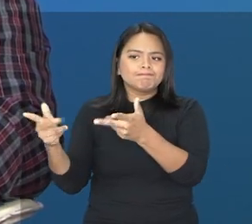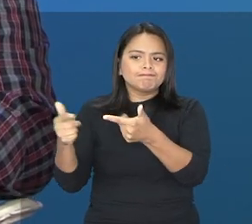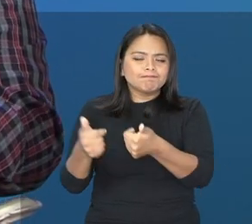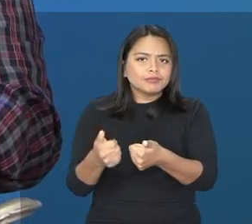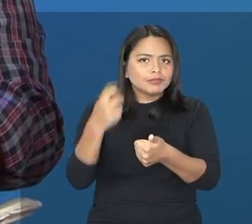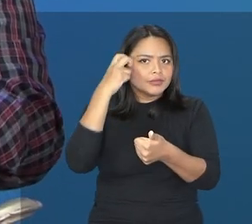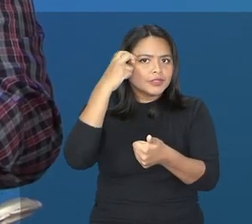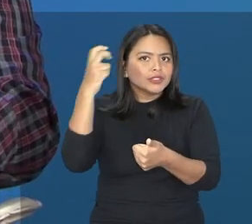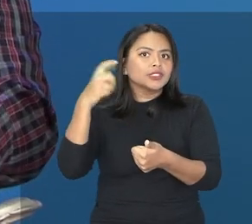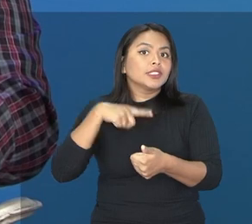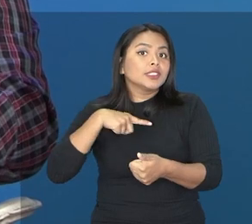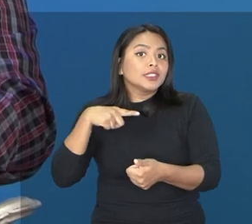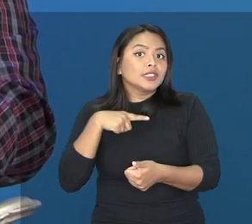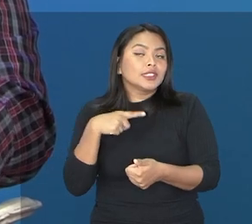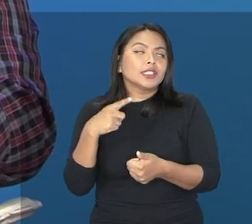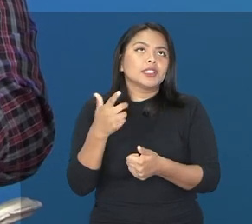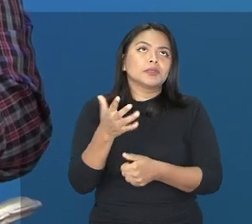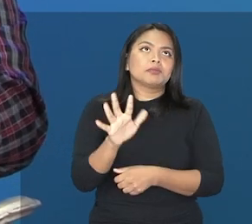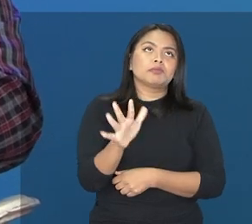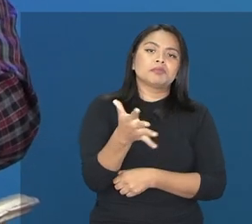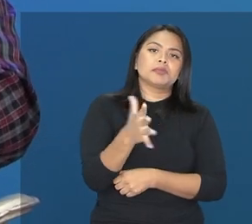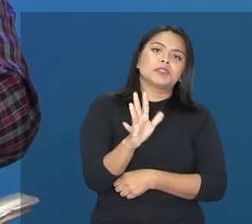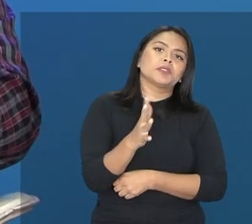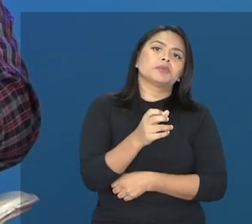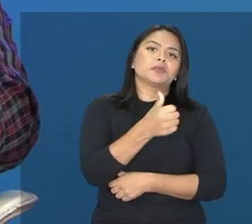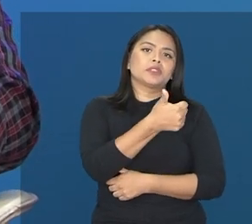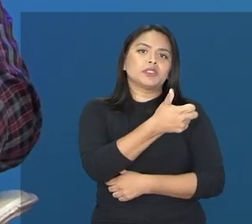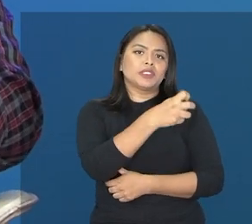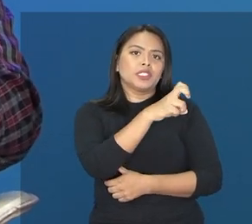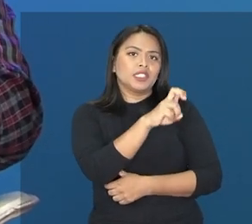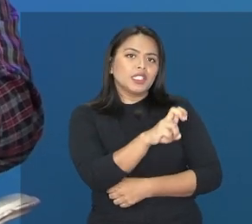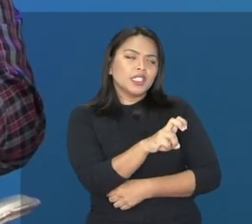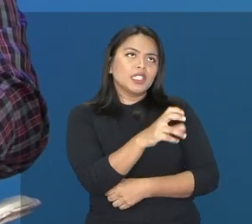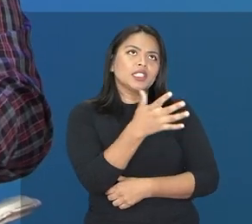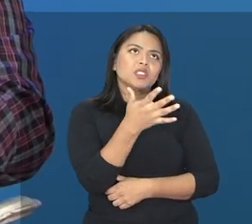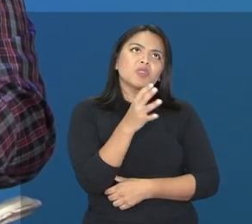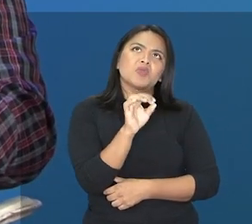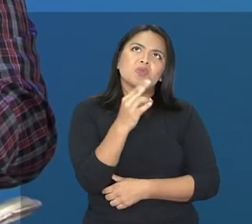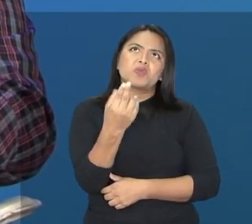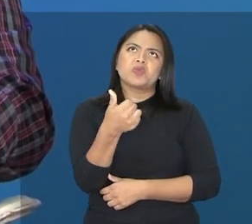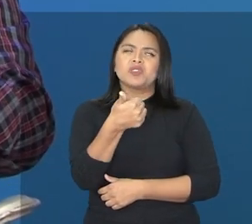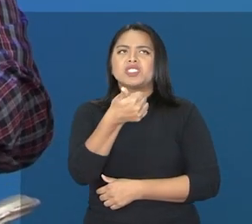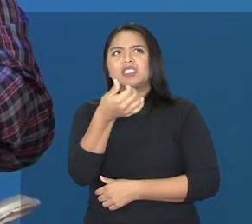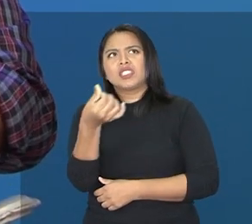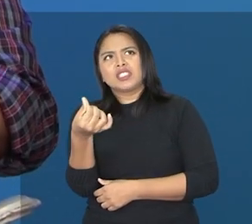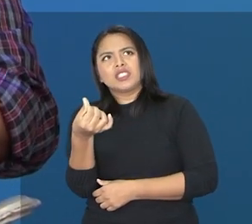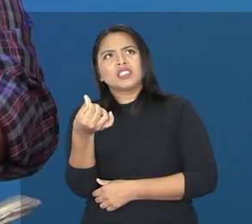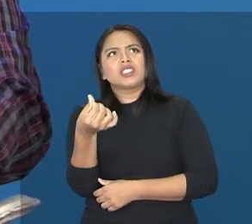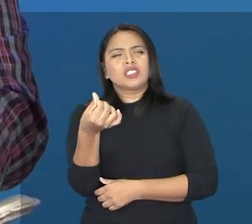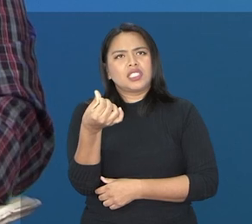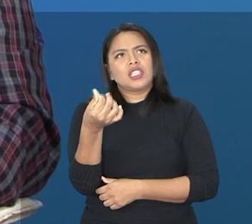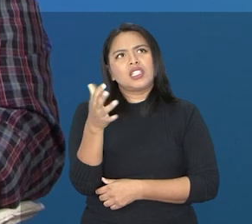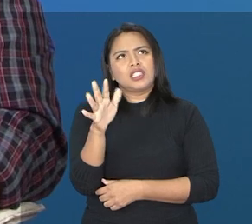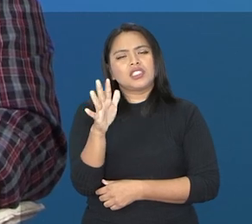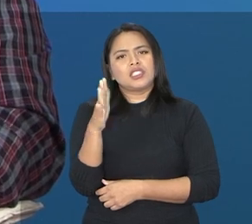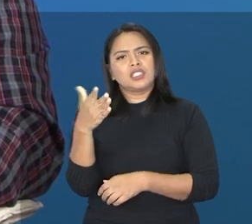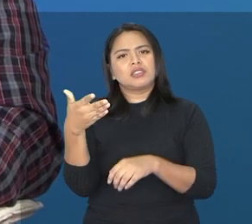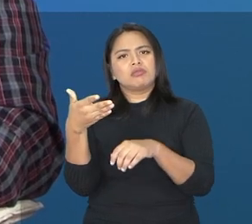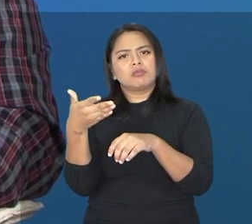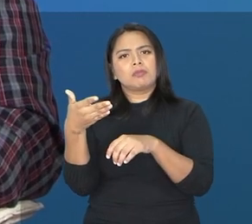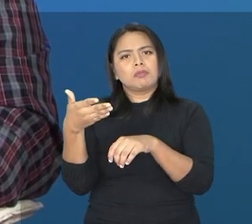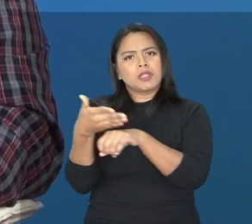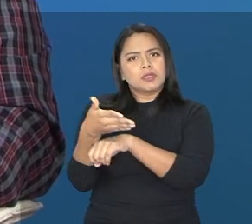inteligência, nós realizamos ali cerca de 15, 16 sessões ou até mais durante o